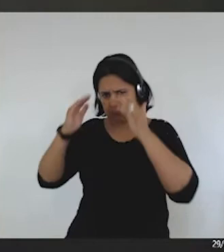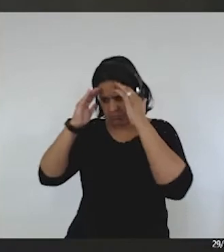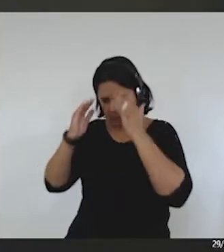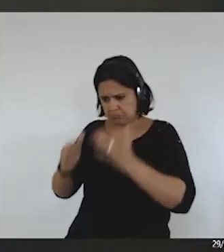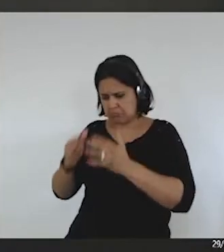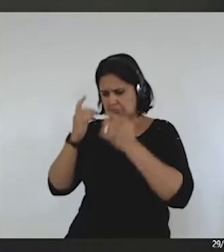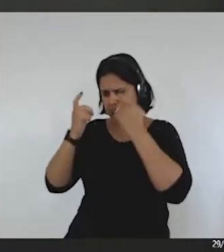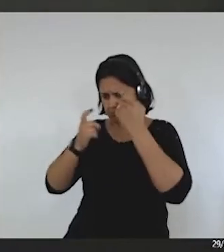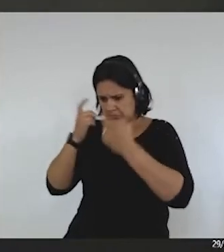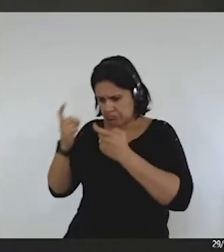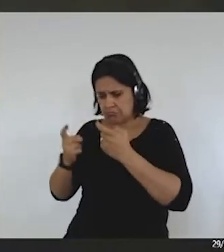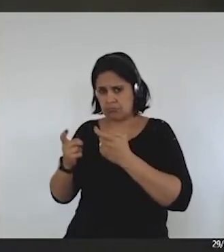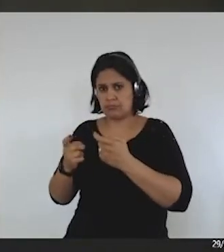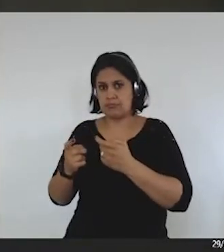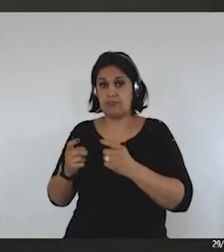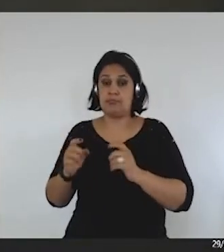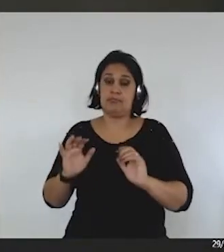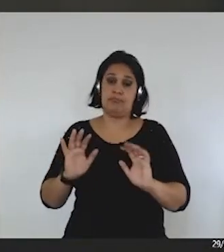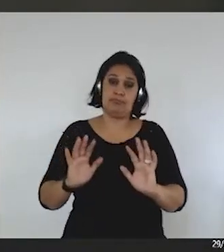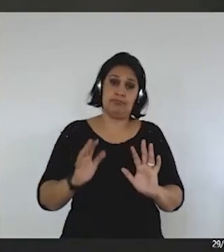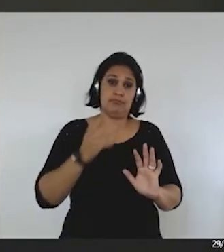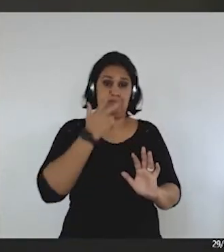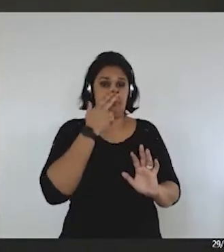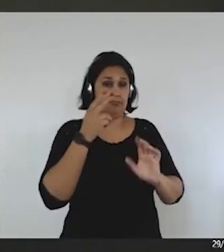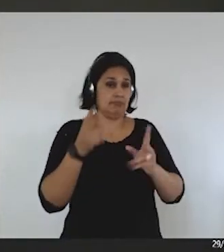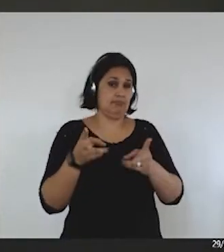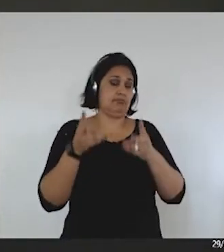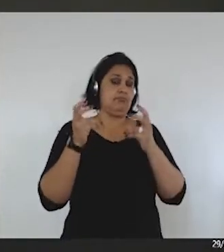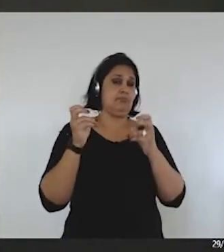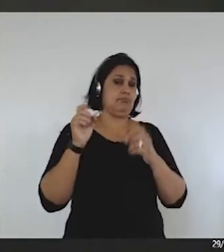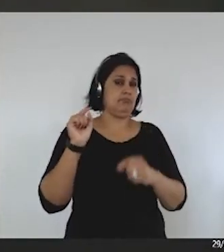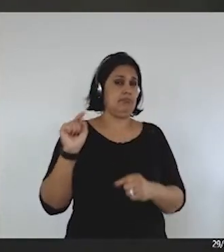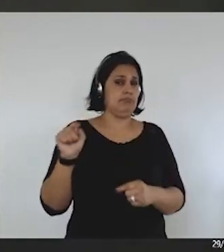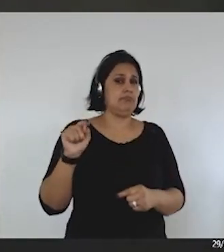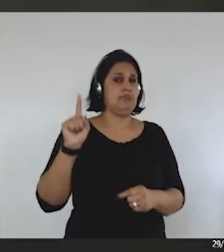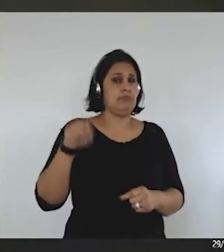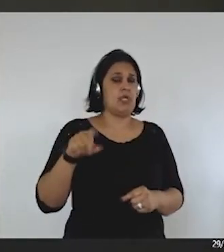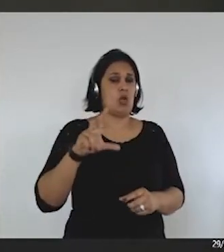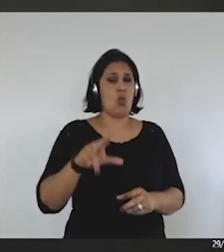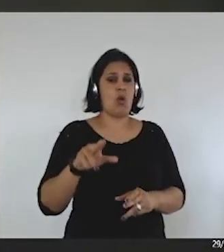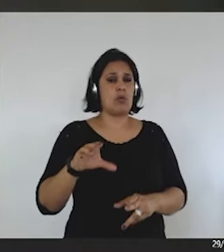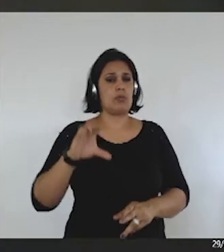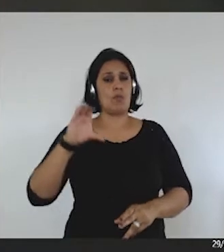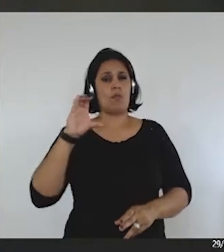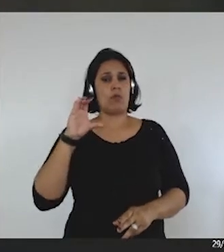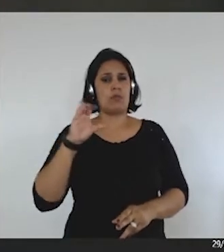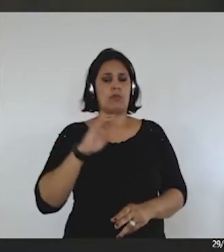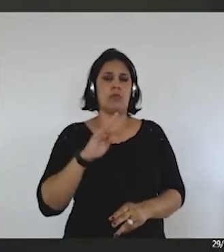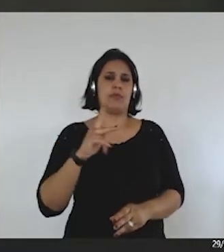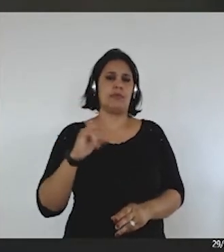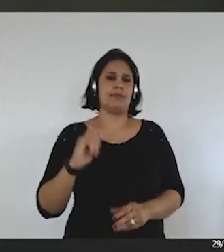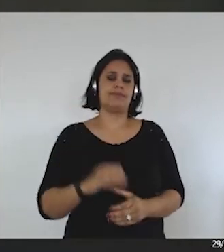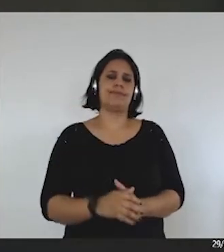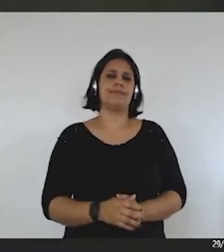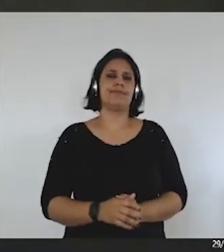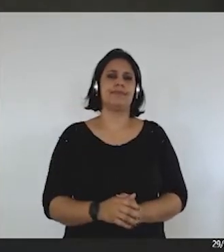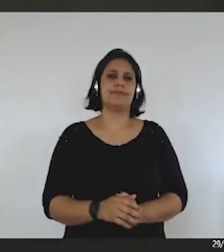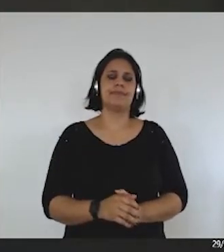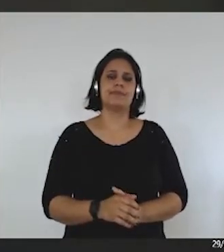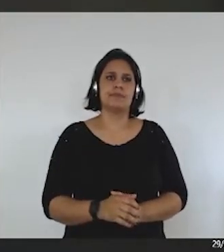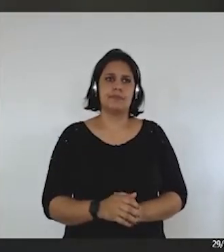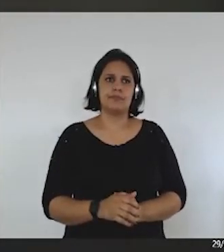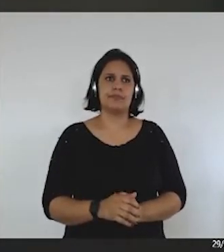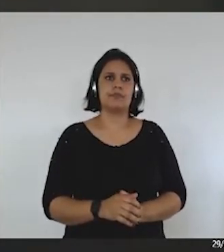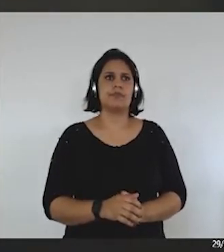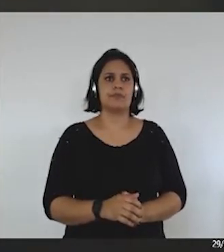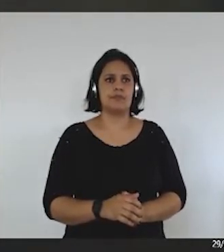um tipo penal, me parece uma omissão imperdoável do TPI. Como a